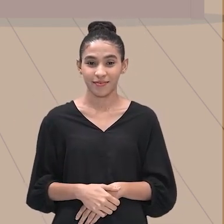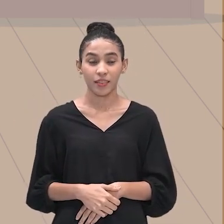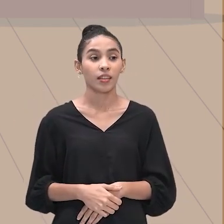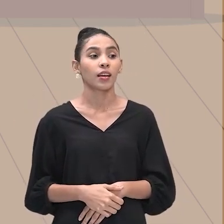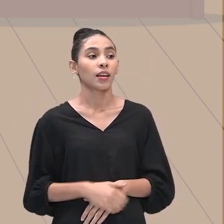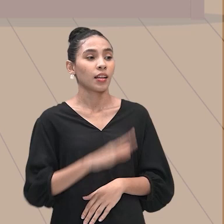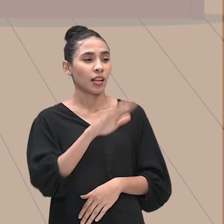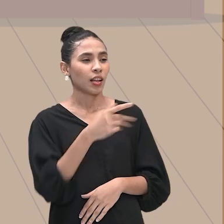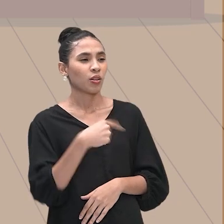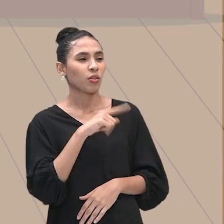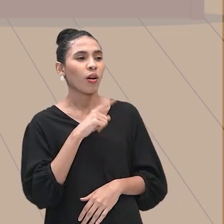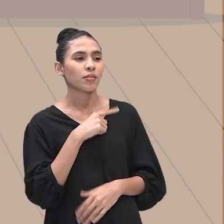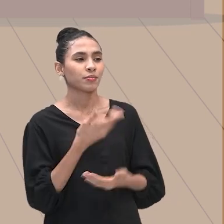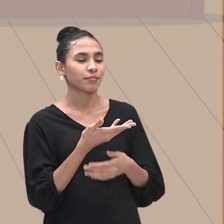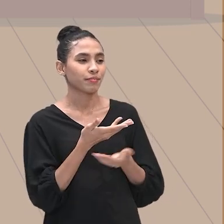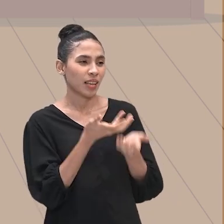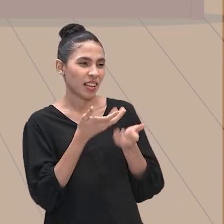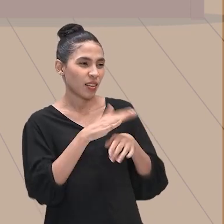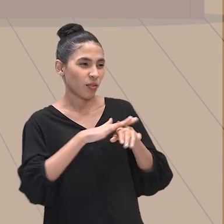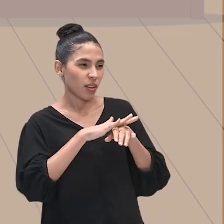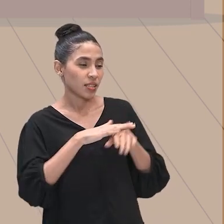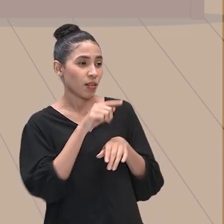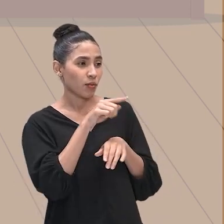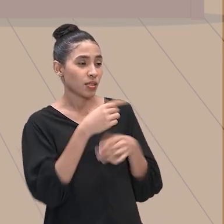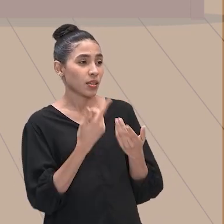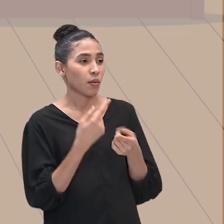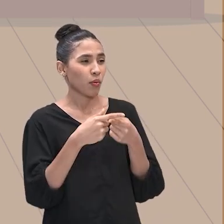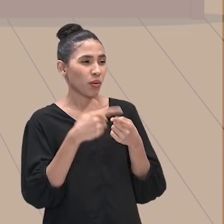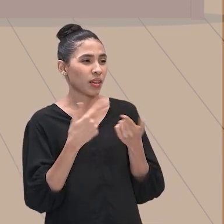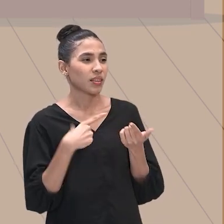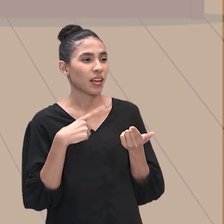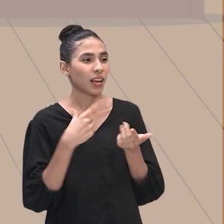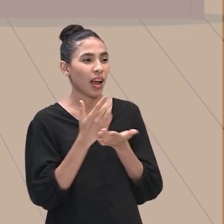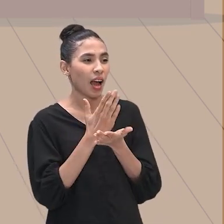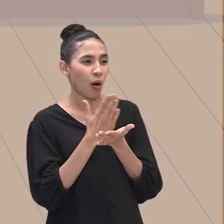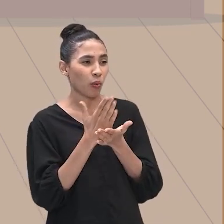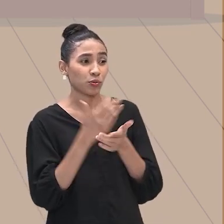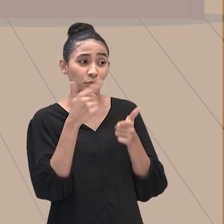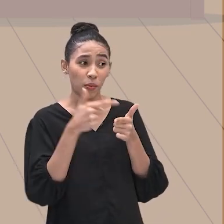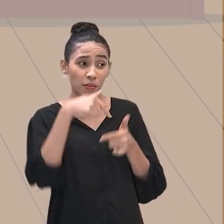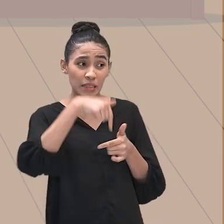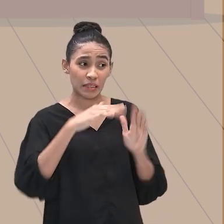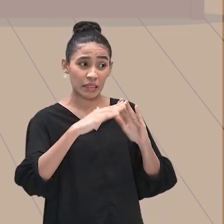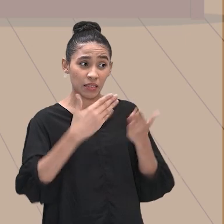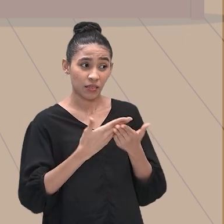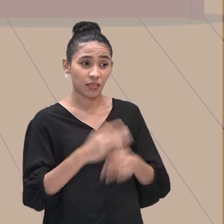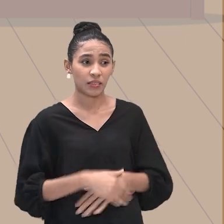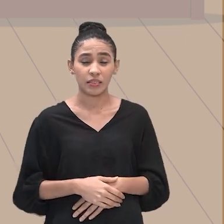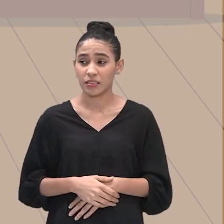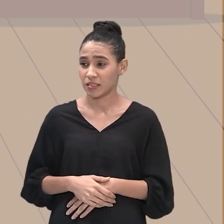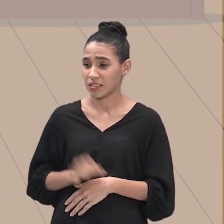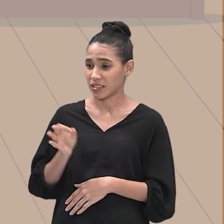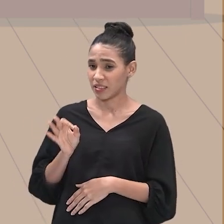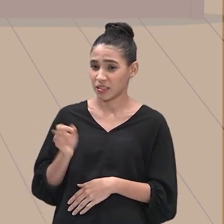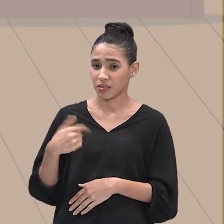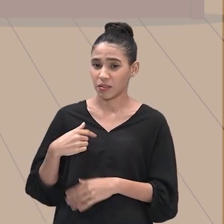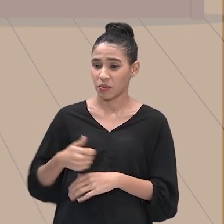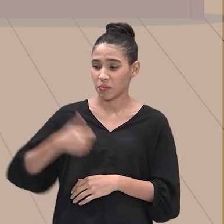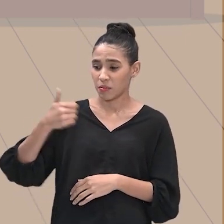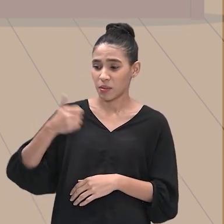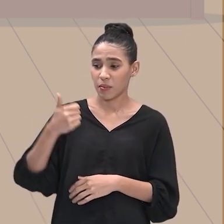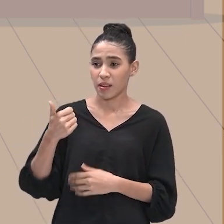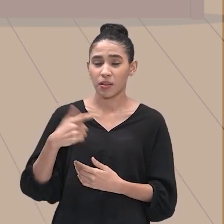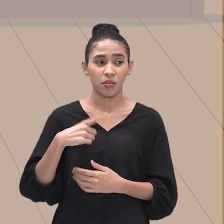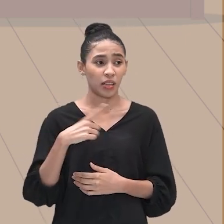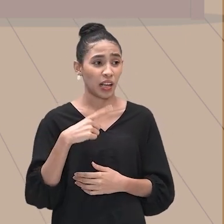Diretora, a gente gostaria de conversar com a senhora sobre alguns problemas que estão acontecendo aqui na escola. É mesmo? O primeiro é que já faz